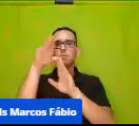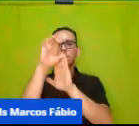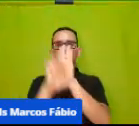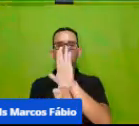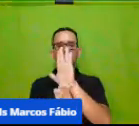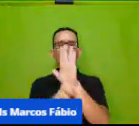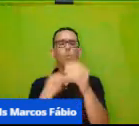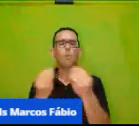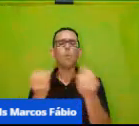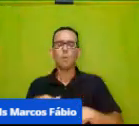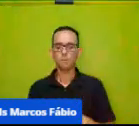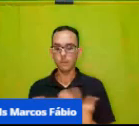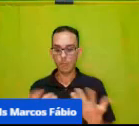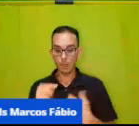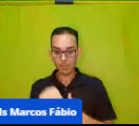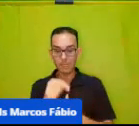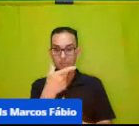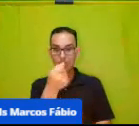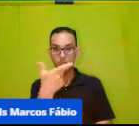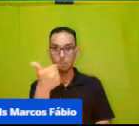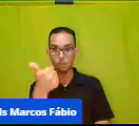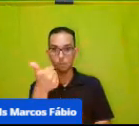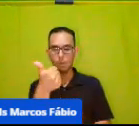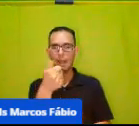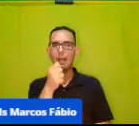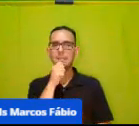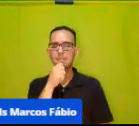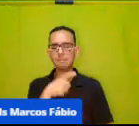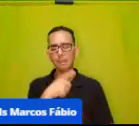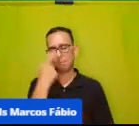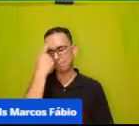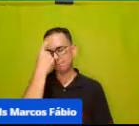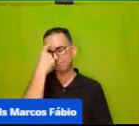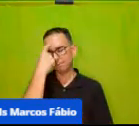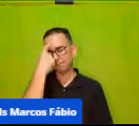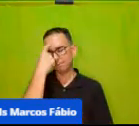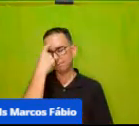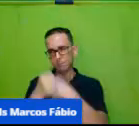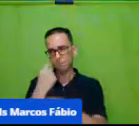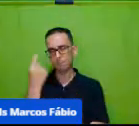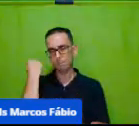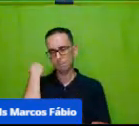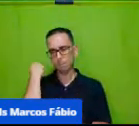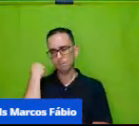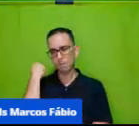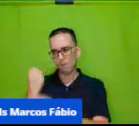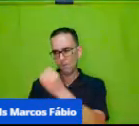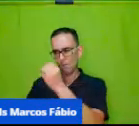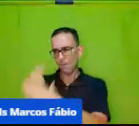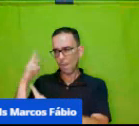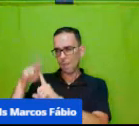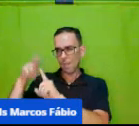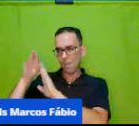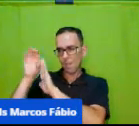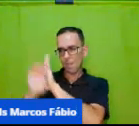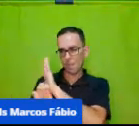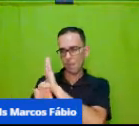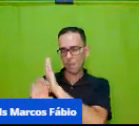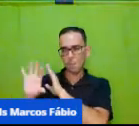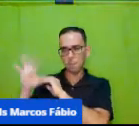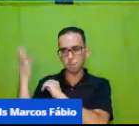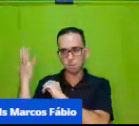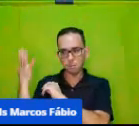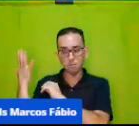E para esse ano, então, nós tivemos ainda, pensando no ano passado, criar um referencial curricular circunstancial. Ou seja, se